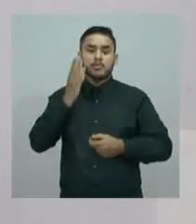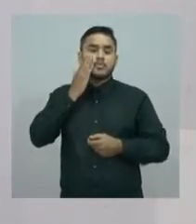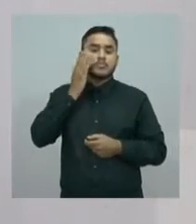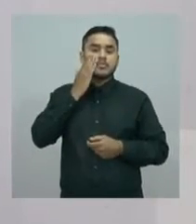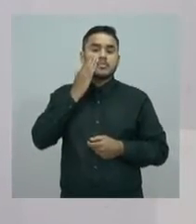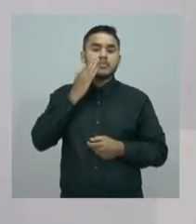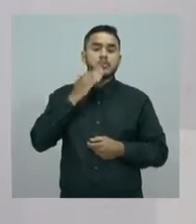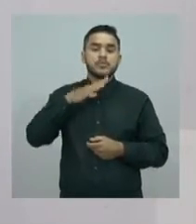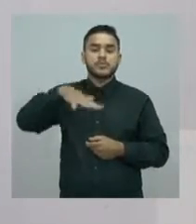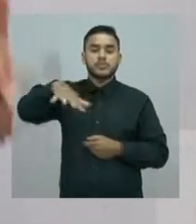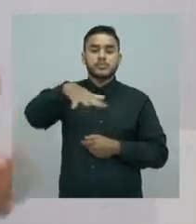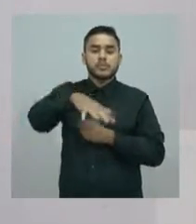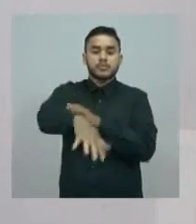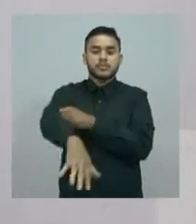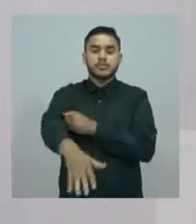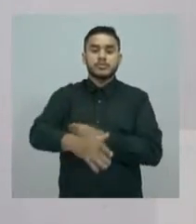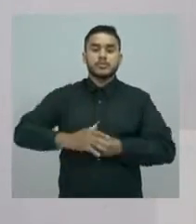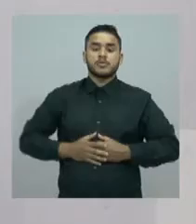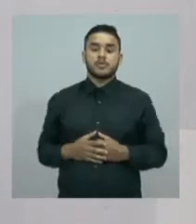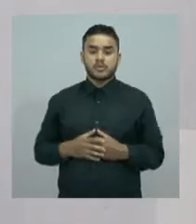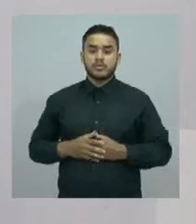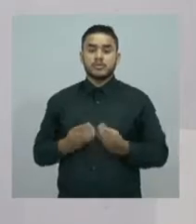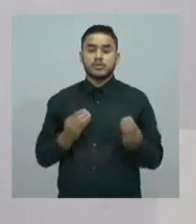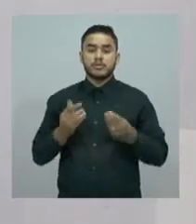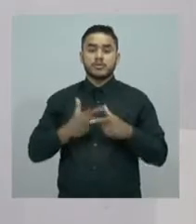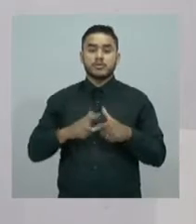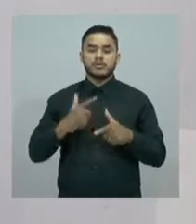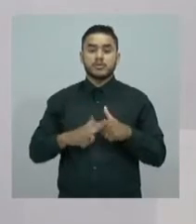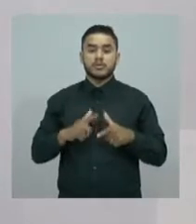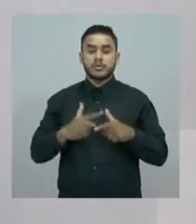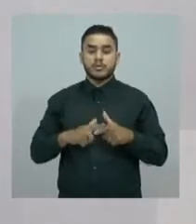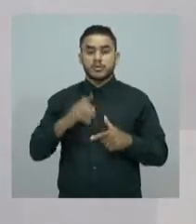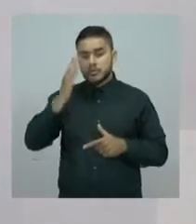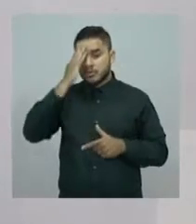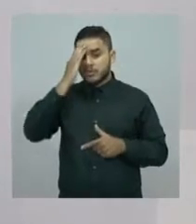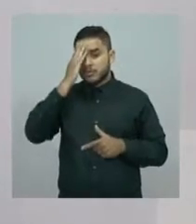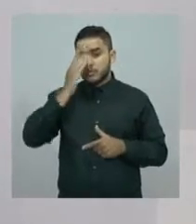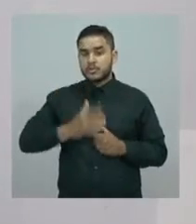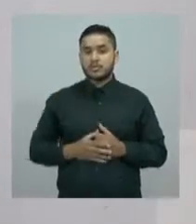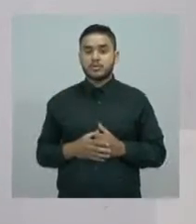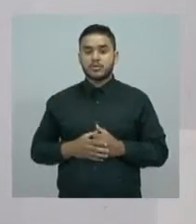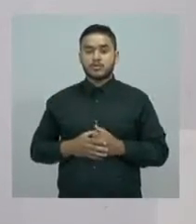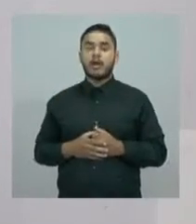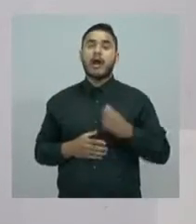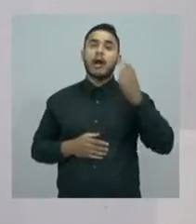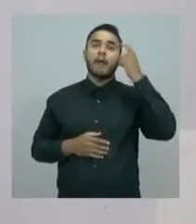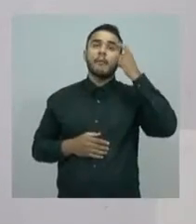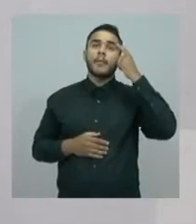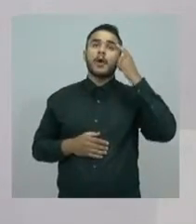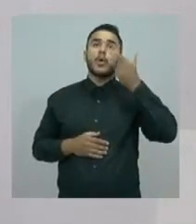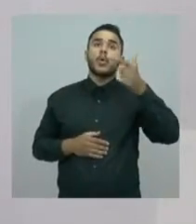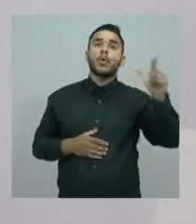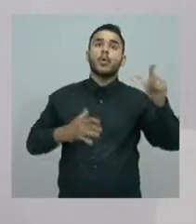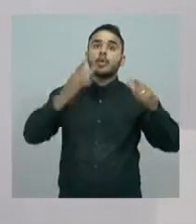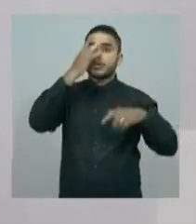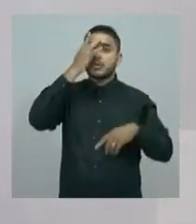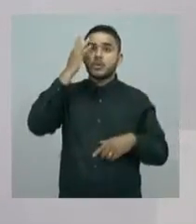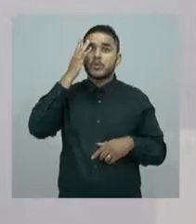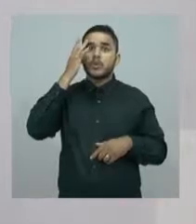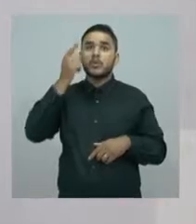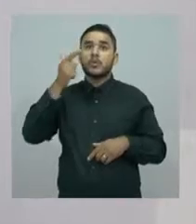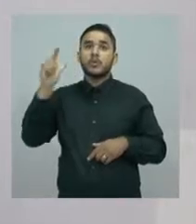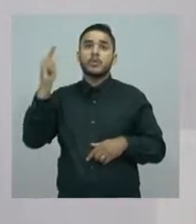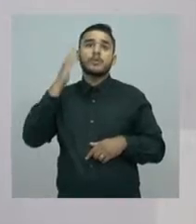sua comunidade, os problemas da sua comunidade. Elas passam a não mais esperar que os outros venham resolver. Isso,